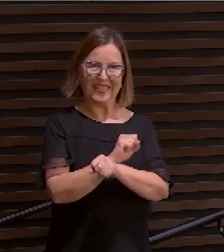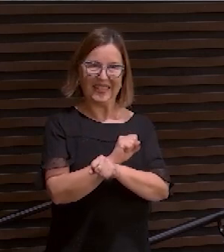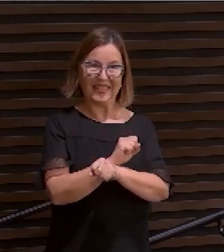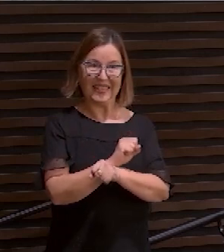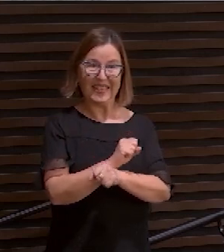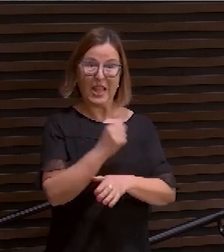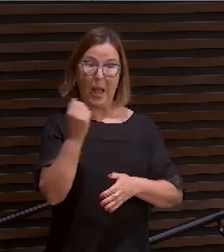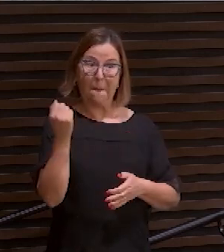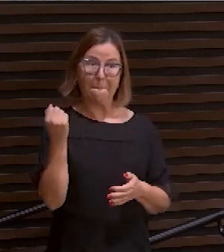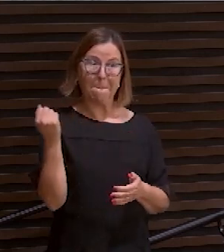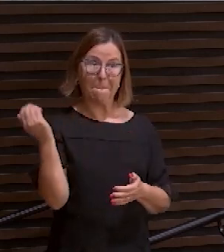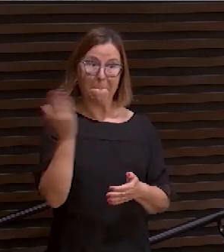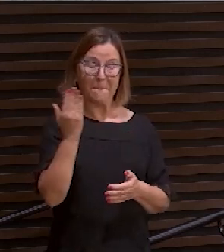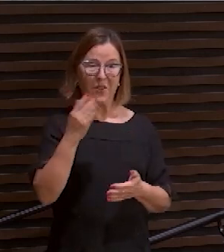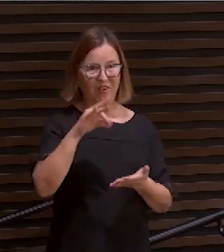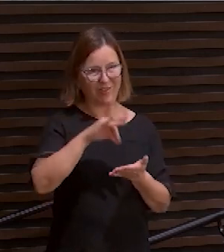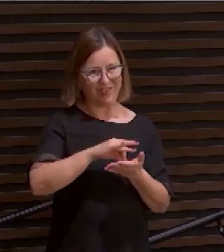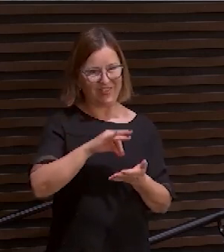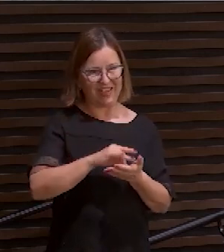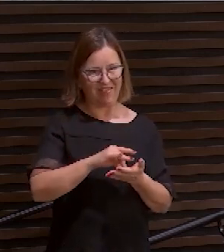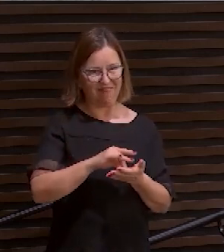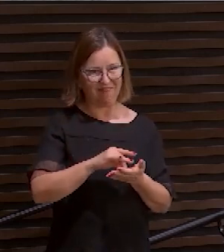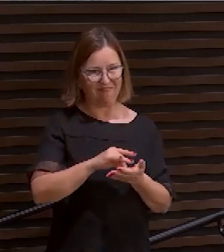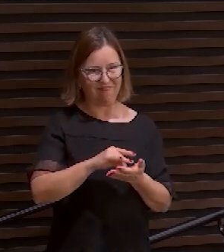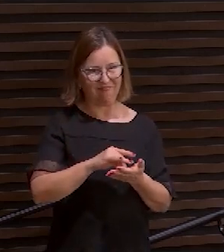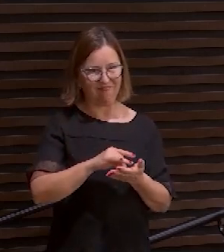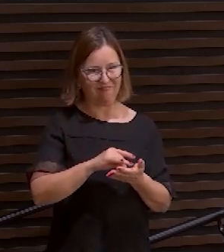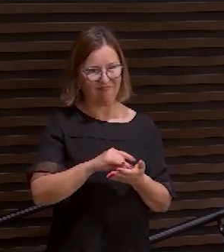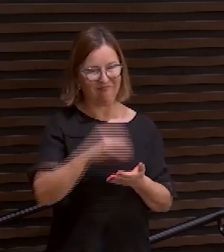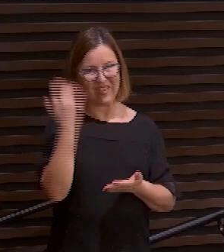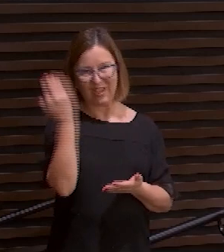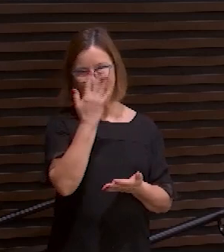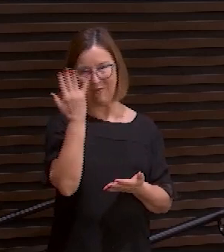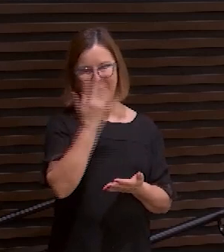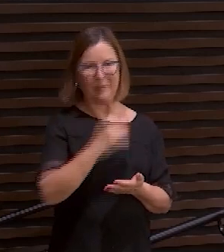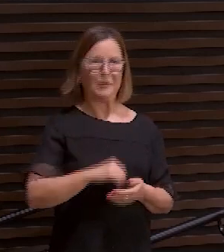prova dos fatos que não se veem.